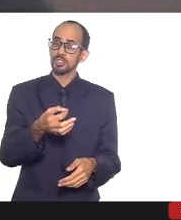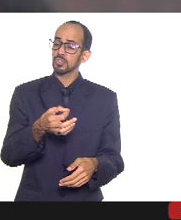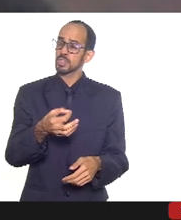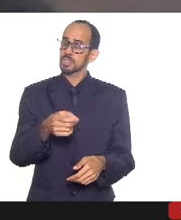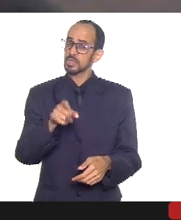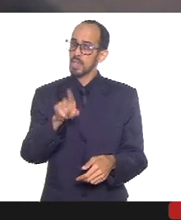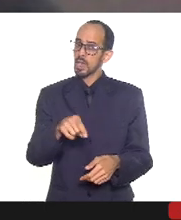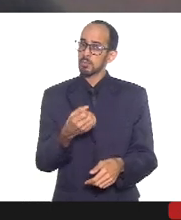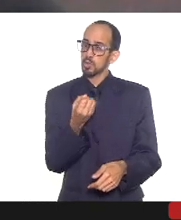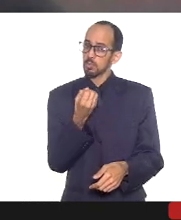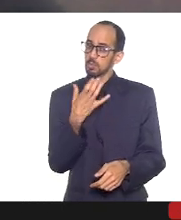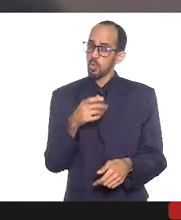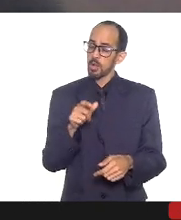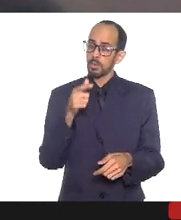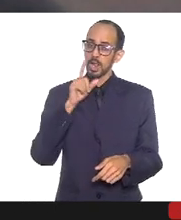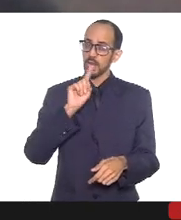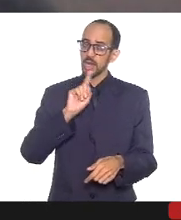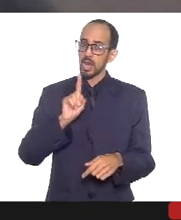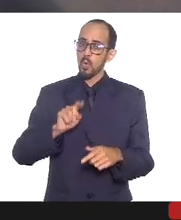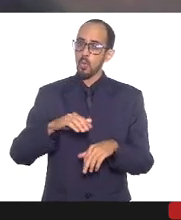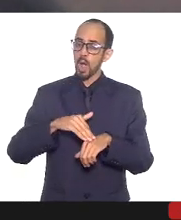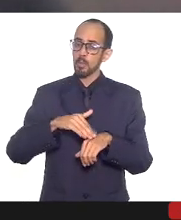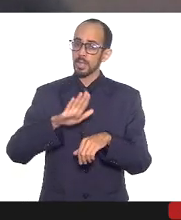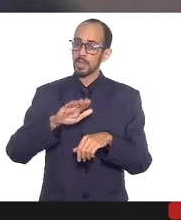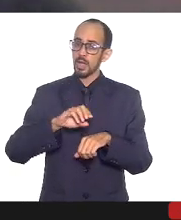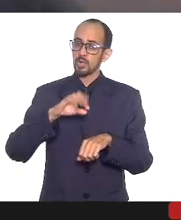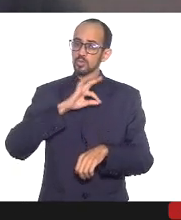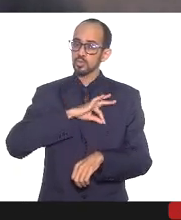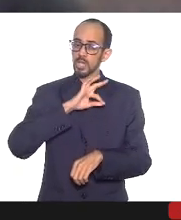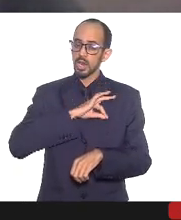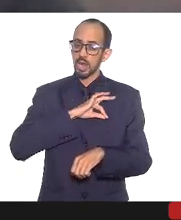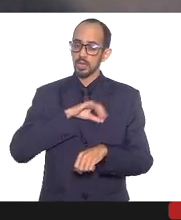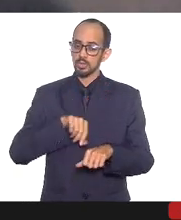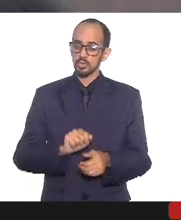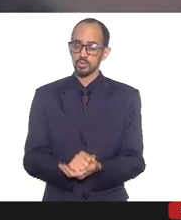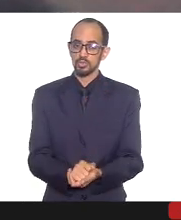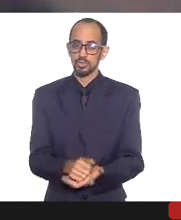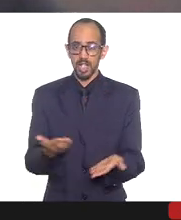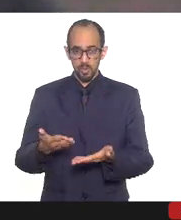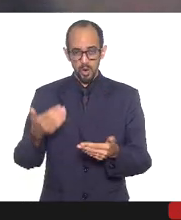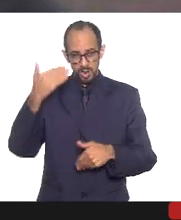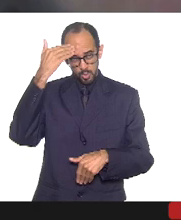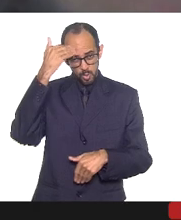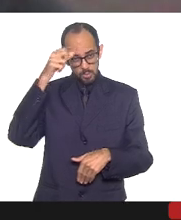salário, bem como o tamanho da nossa folha, agora a culpa é dos aposentados.